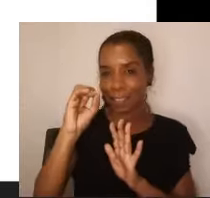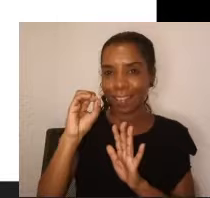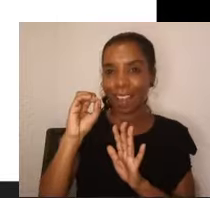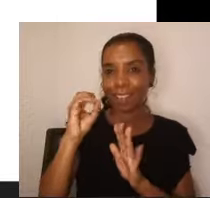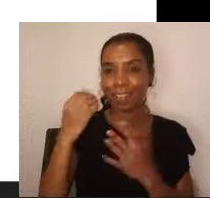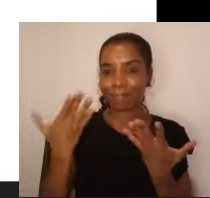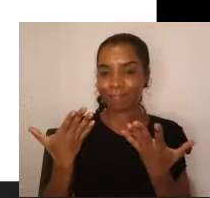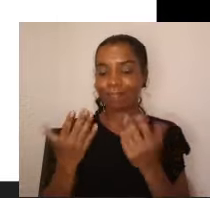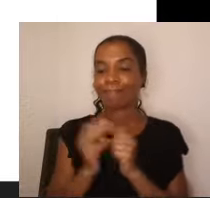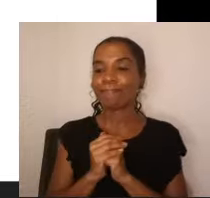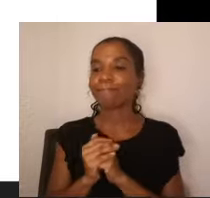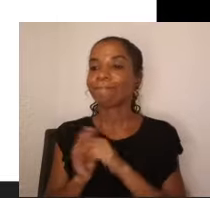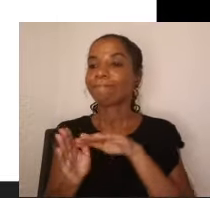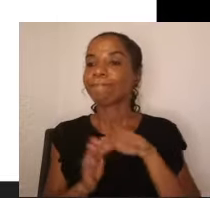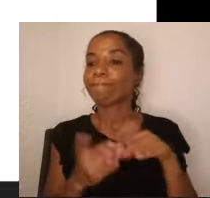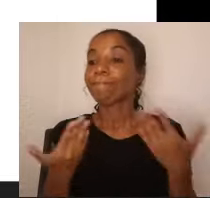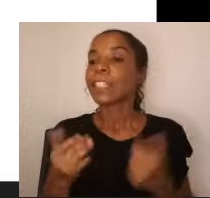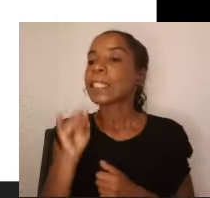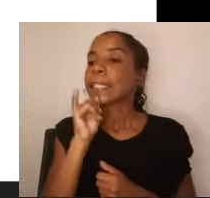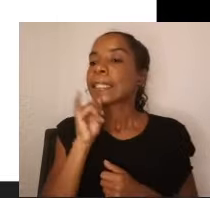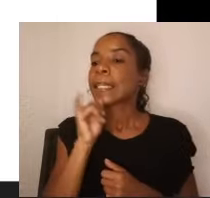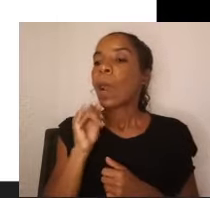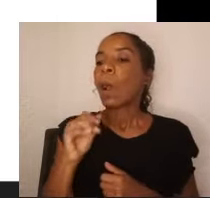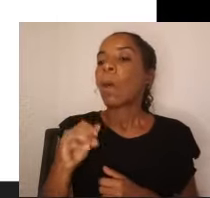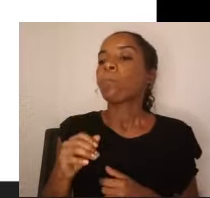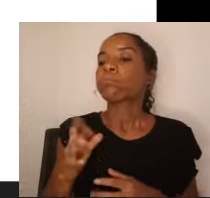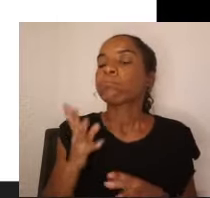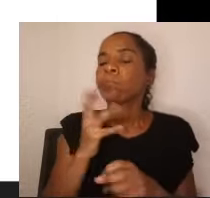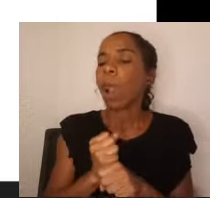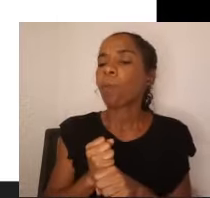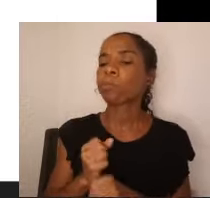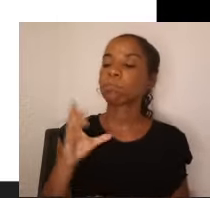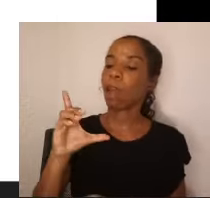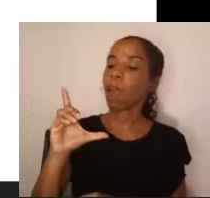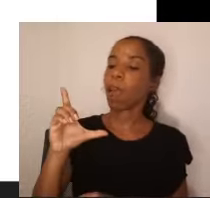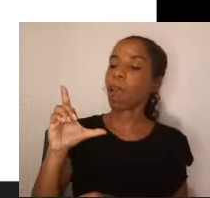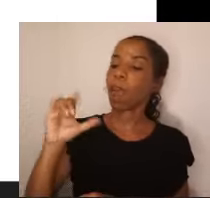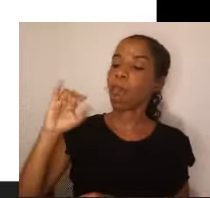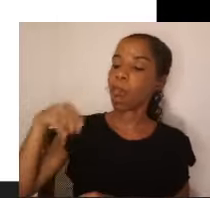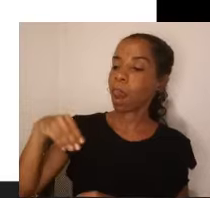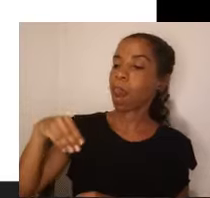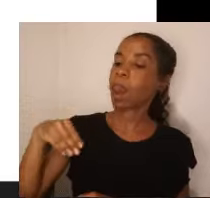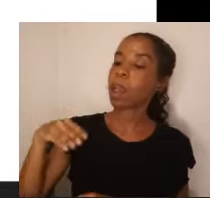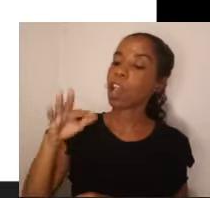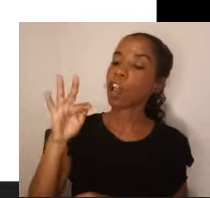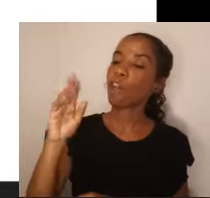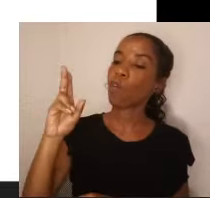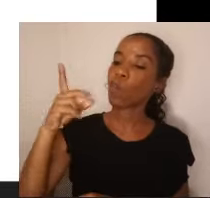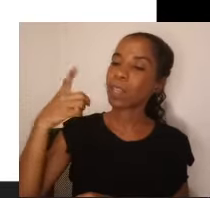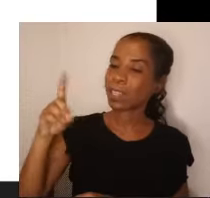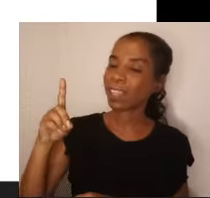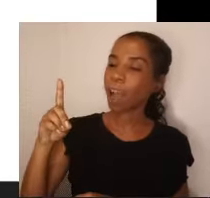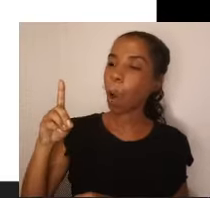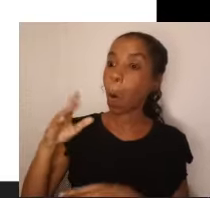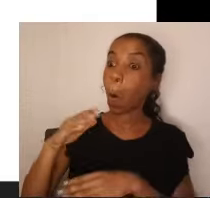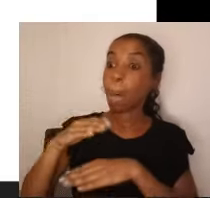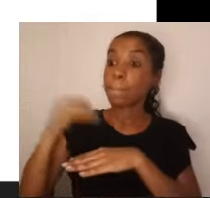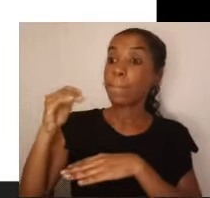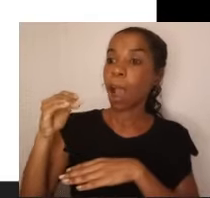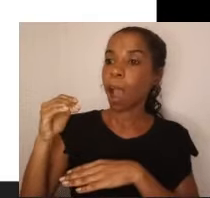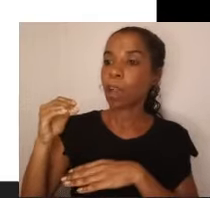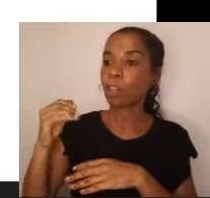Vamos mostrar como calcular o limite de uma função definida por mais de uma sentença